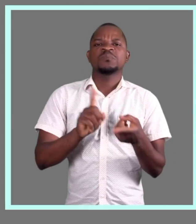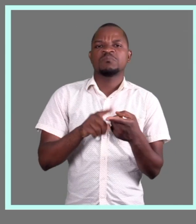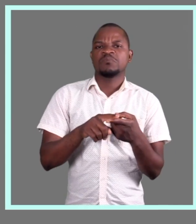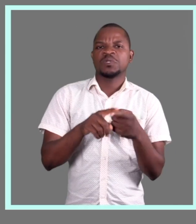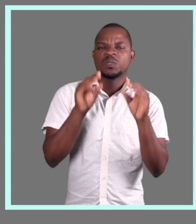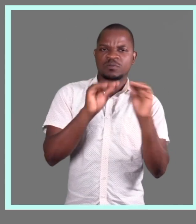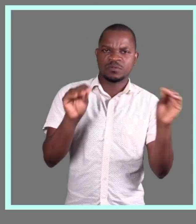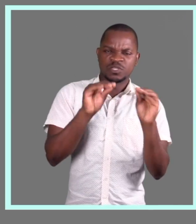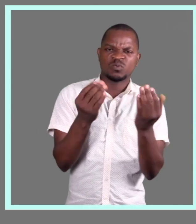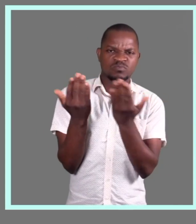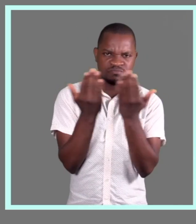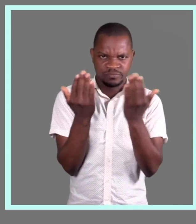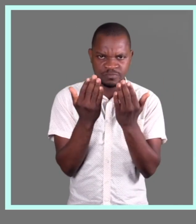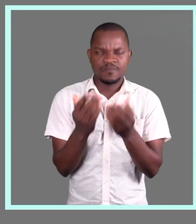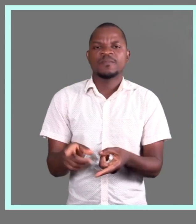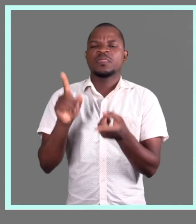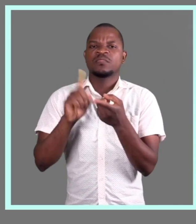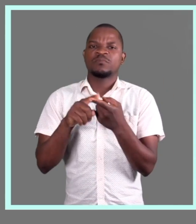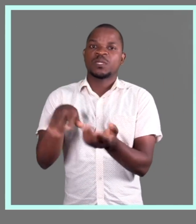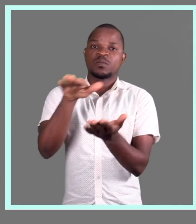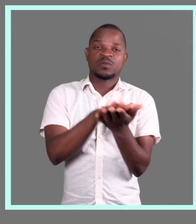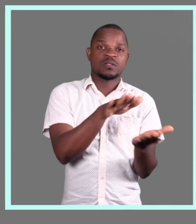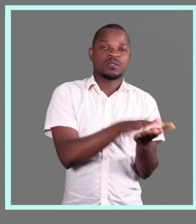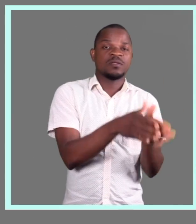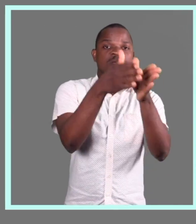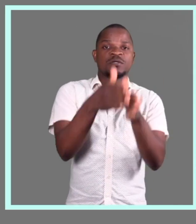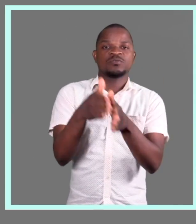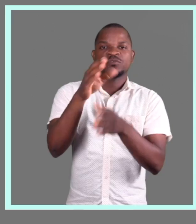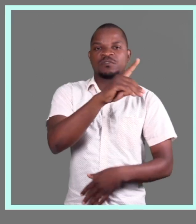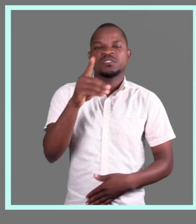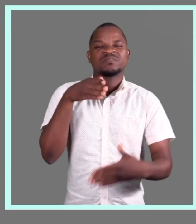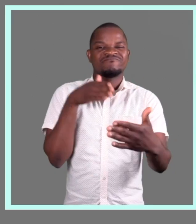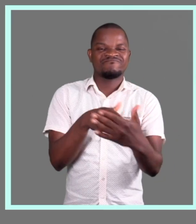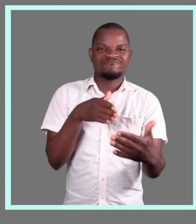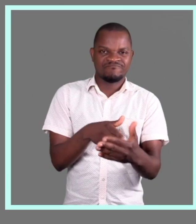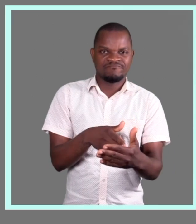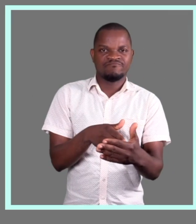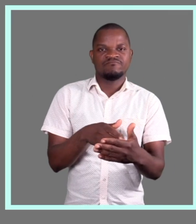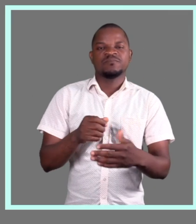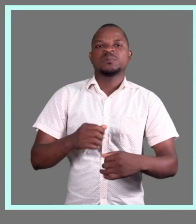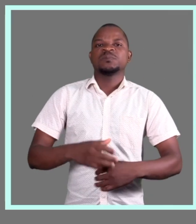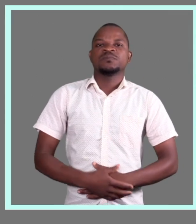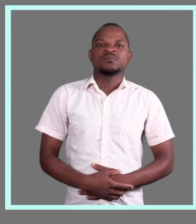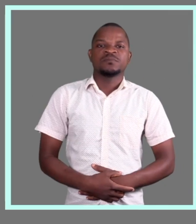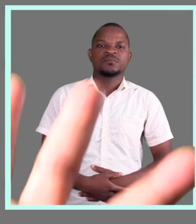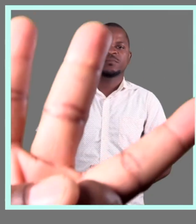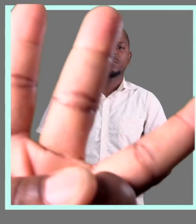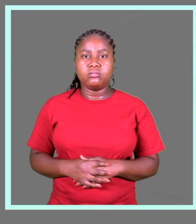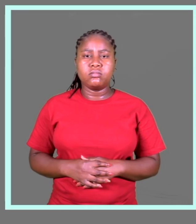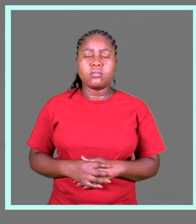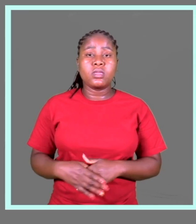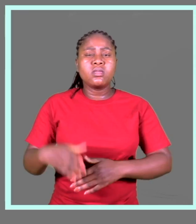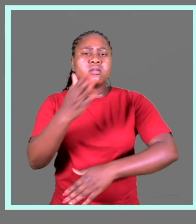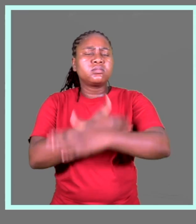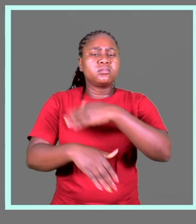saúde, encaminhamento para a educação e nos locais em que a pessoa com deficiência não consegue chegar. Então